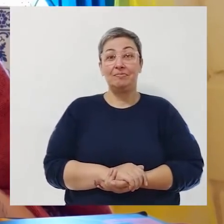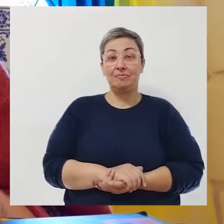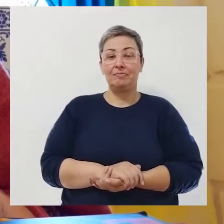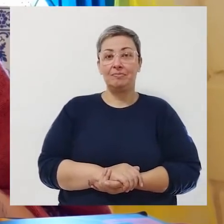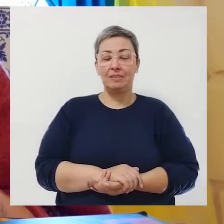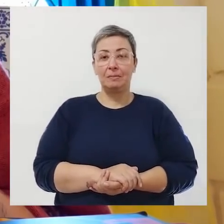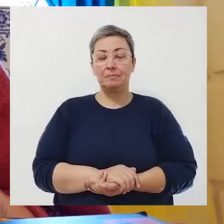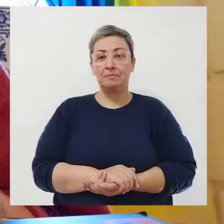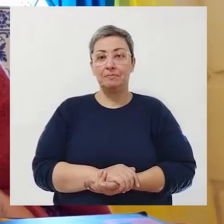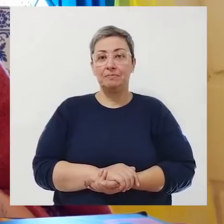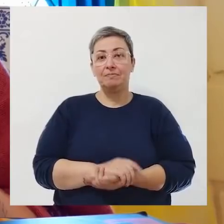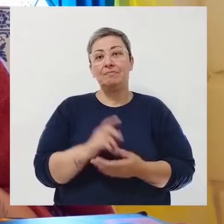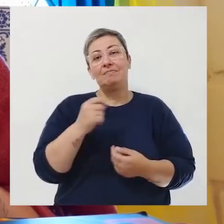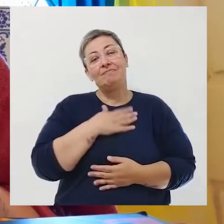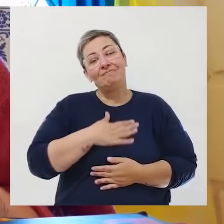sossegada.